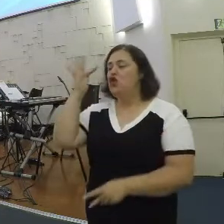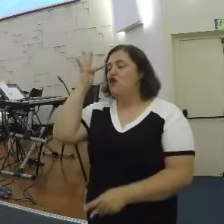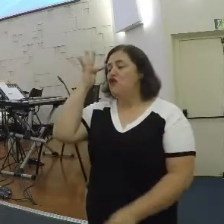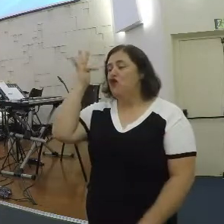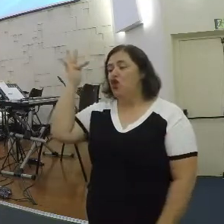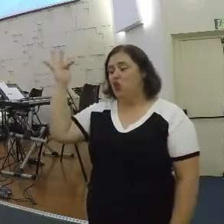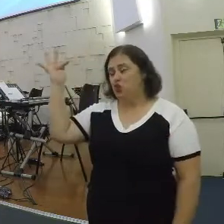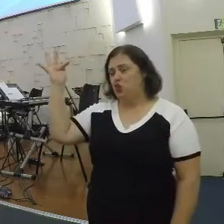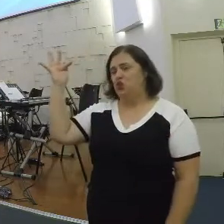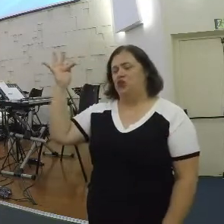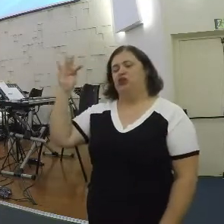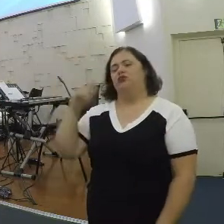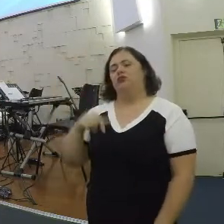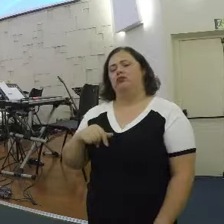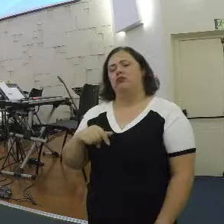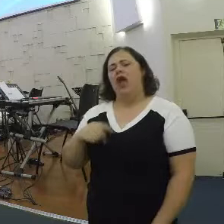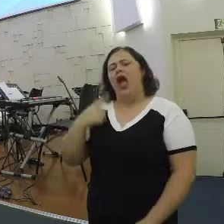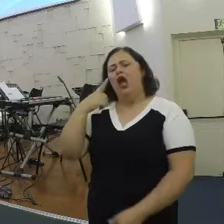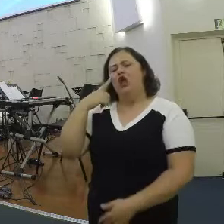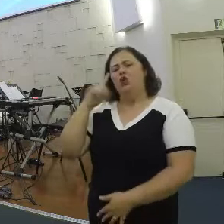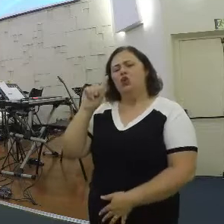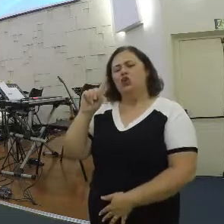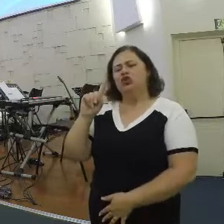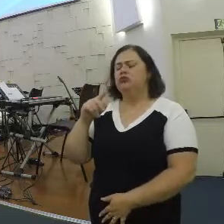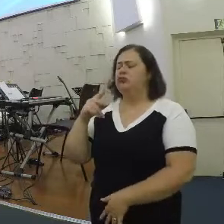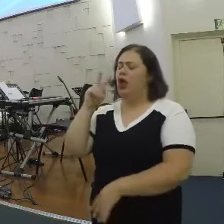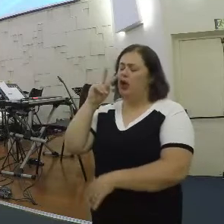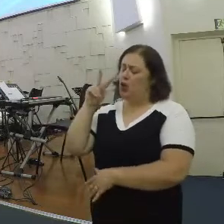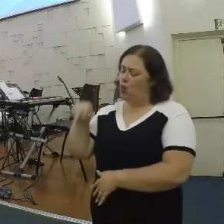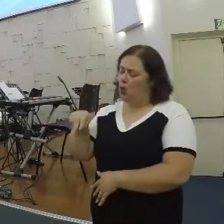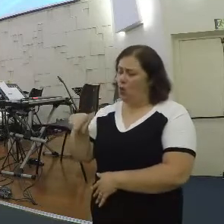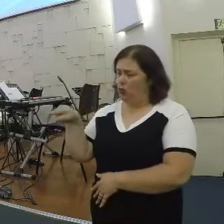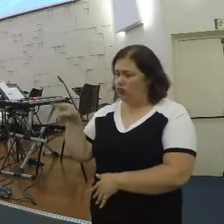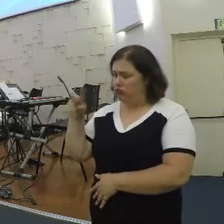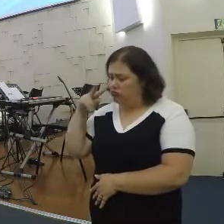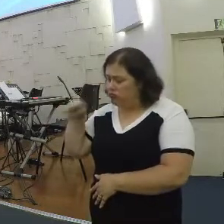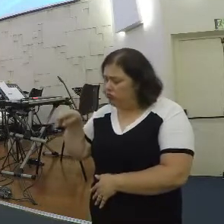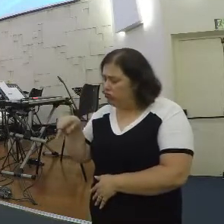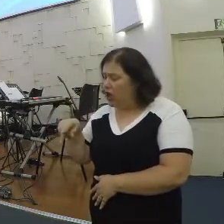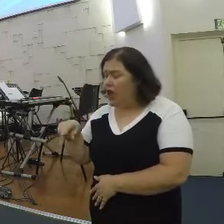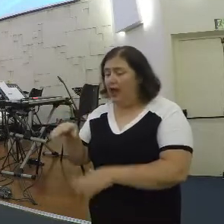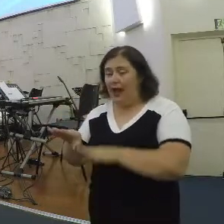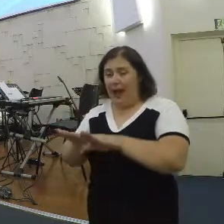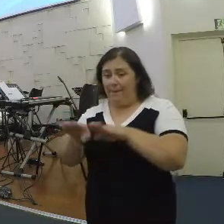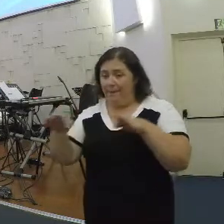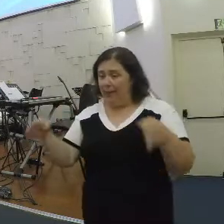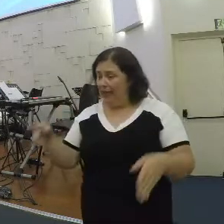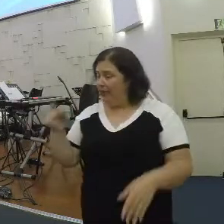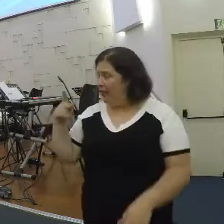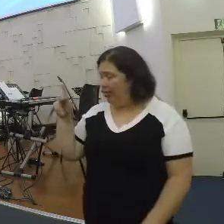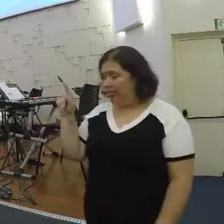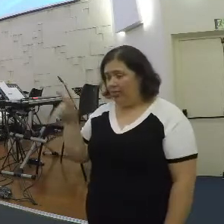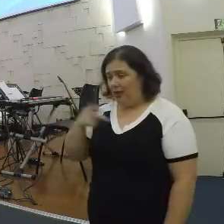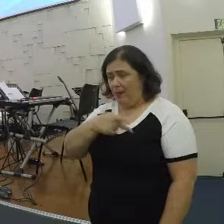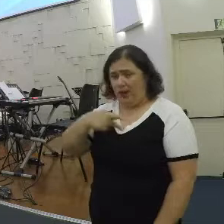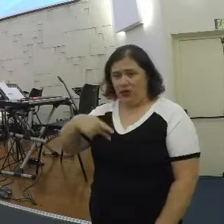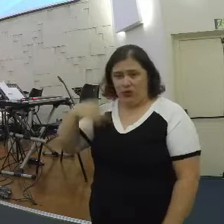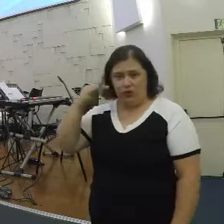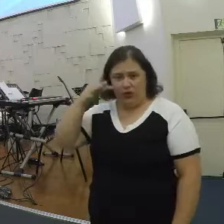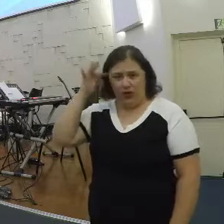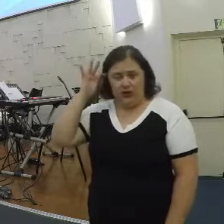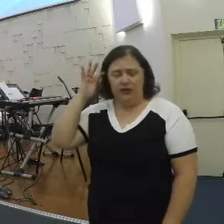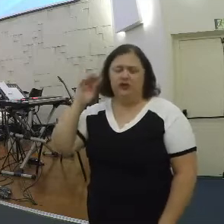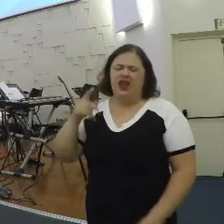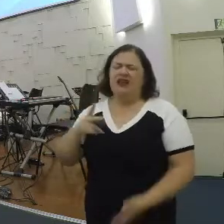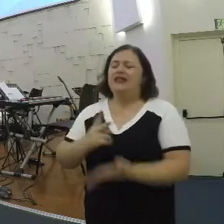num dia qualquer, ele viu sobre a minha mesa um pequeno cantor cristão. Eu normalmente levava a Bíblia, até